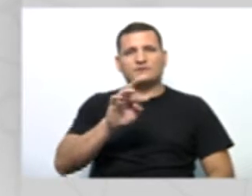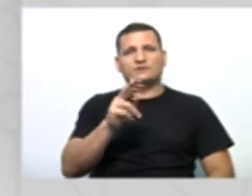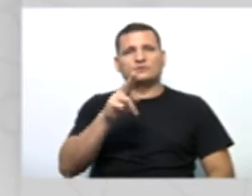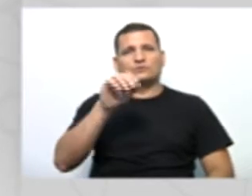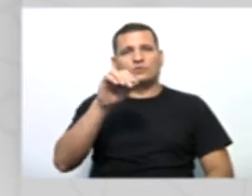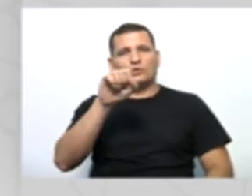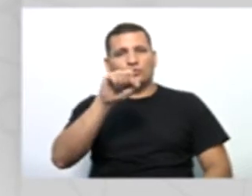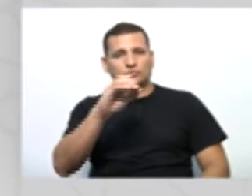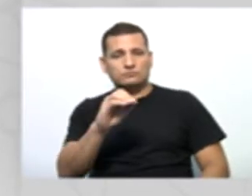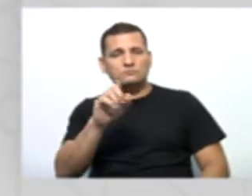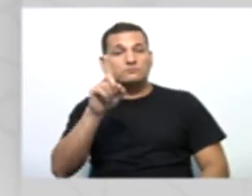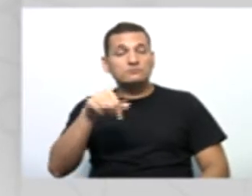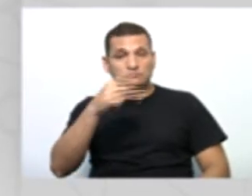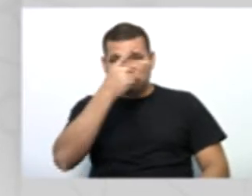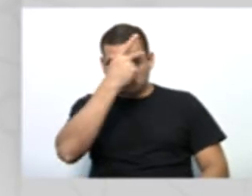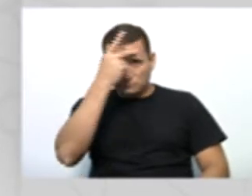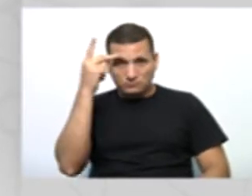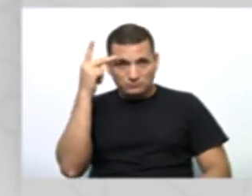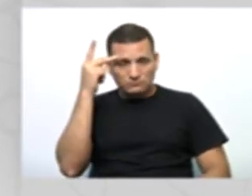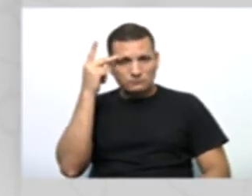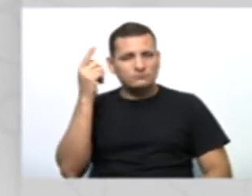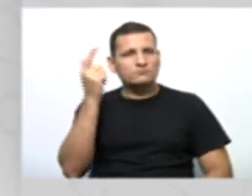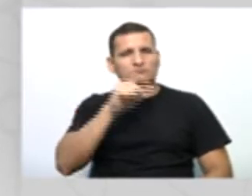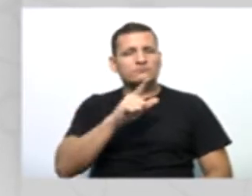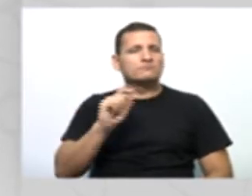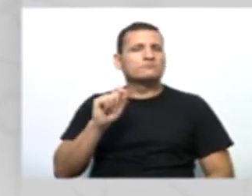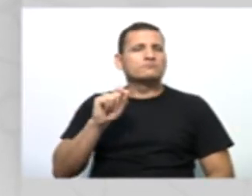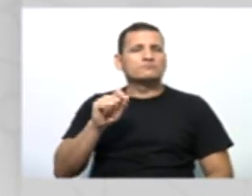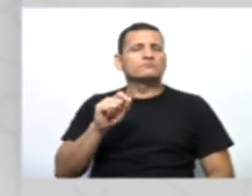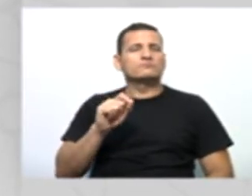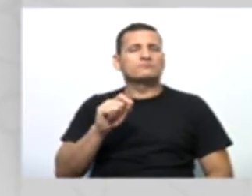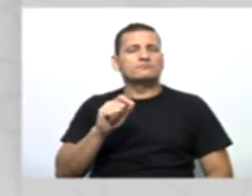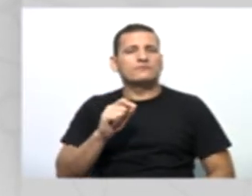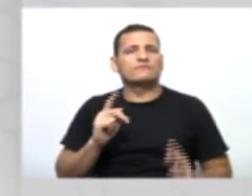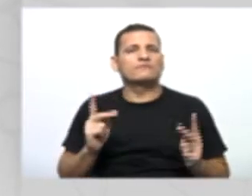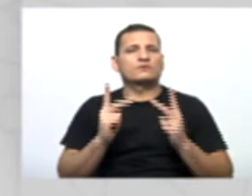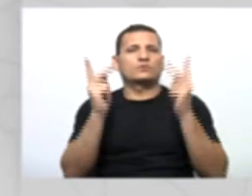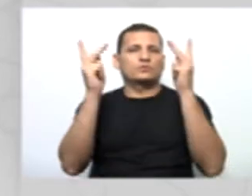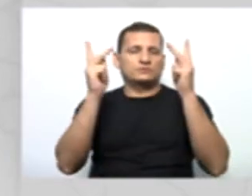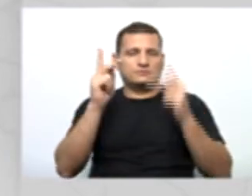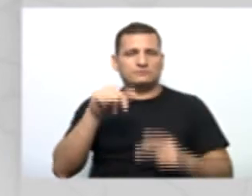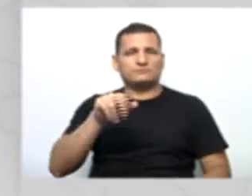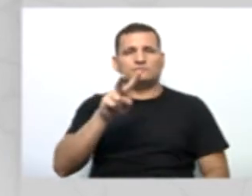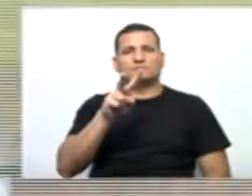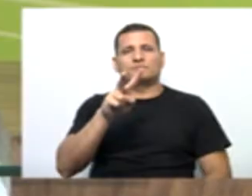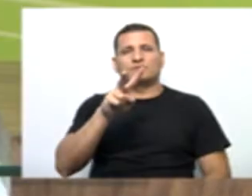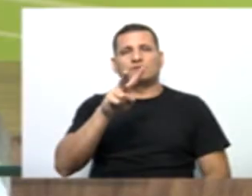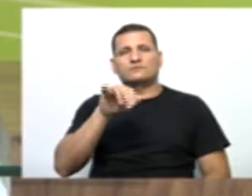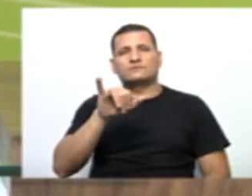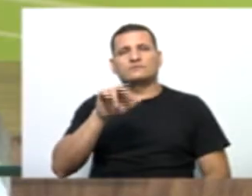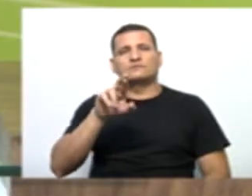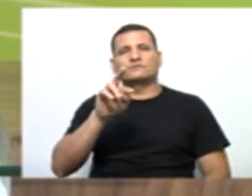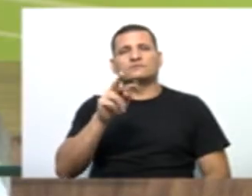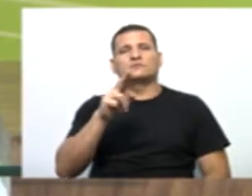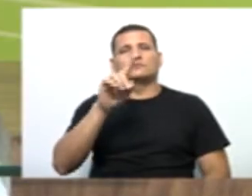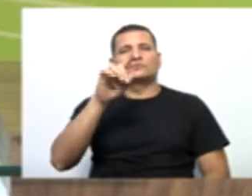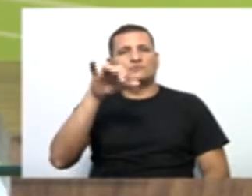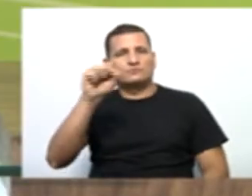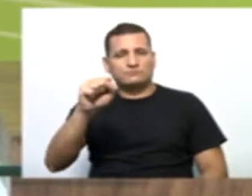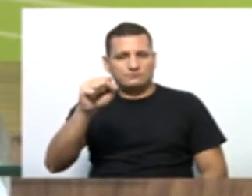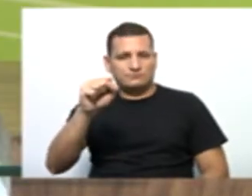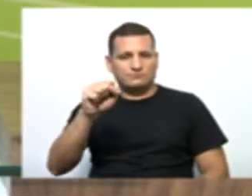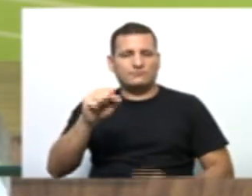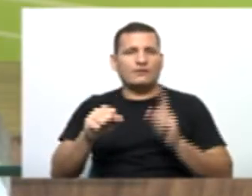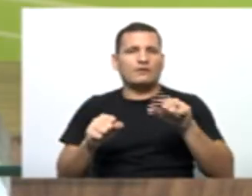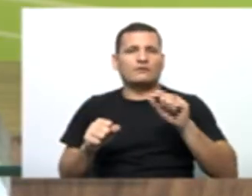conseguem viver determinados valores, que são chamados das virtudes. São aqueles momentos, aquelas